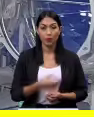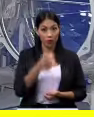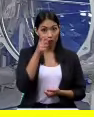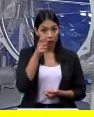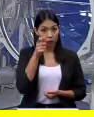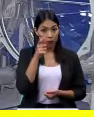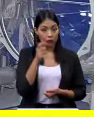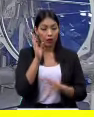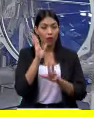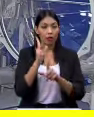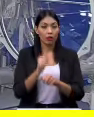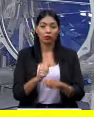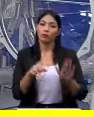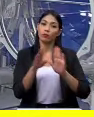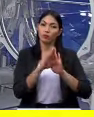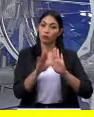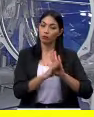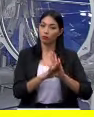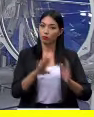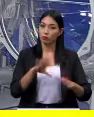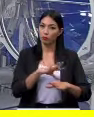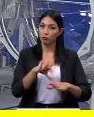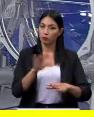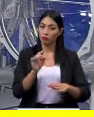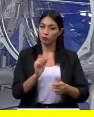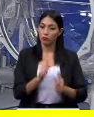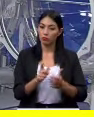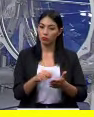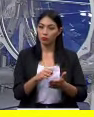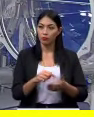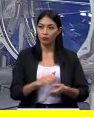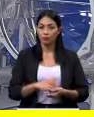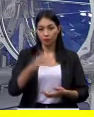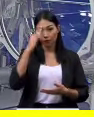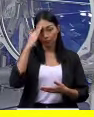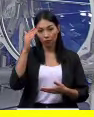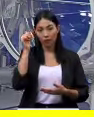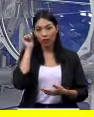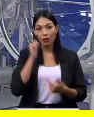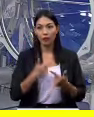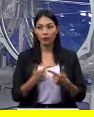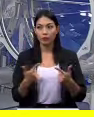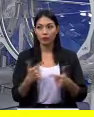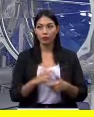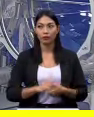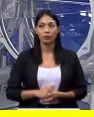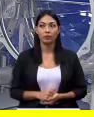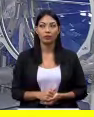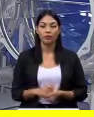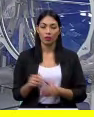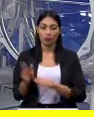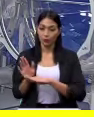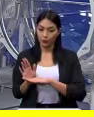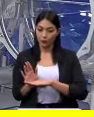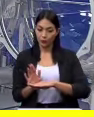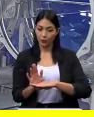procedimento desse sorteio da Time Mania. Agradecemos também a Letícia, nossa garota da sorte, nos